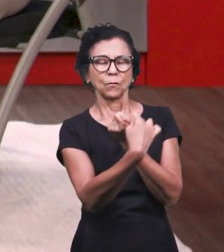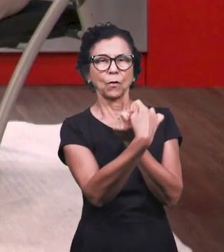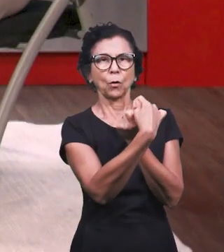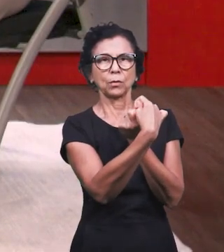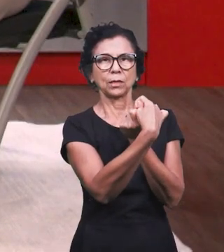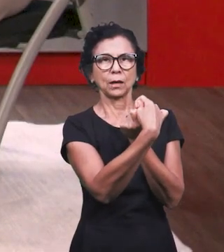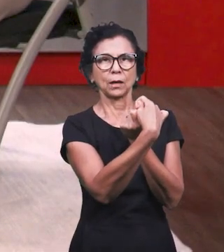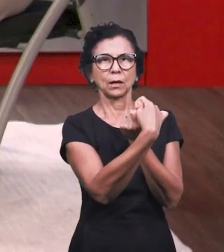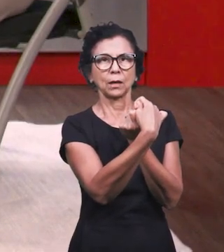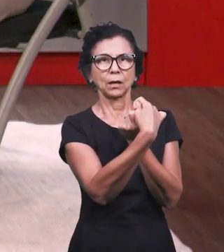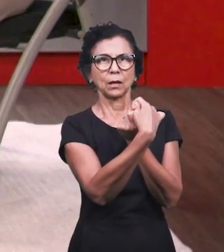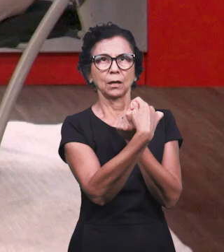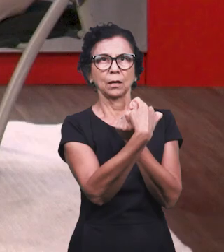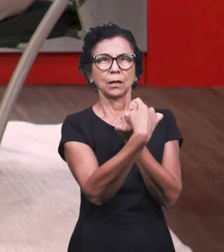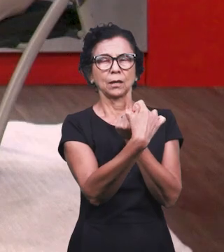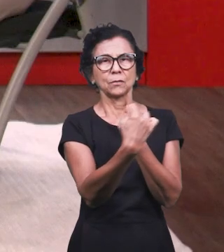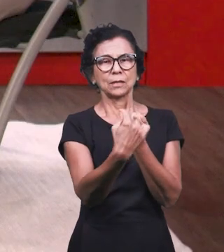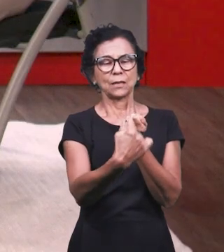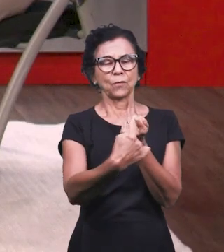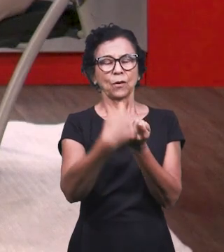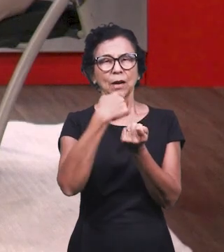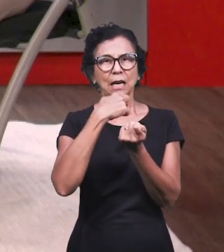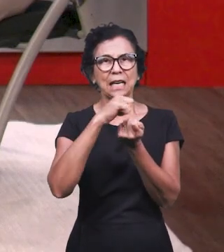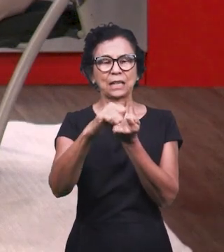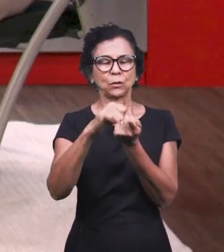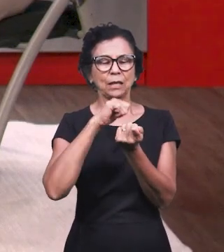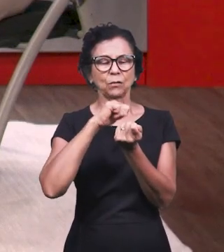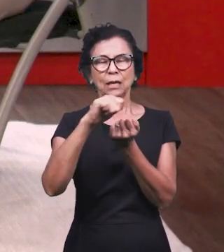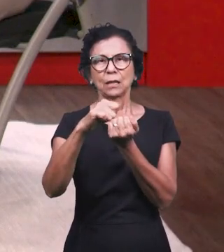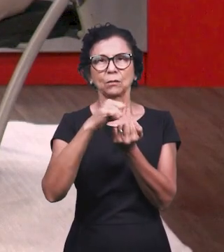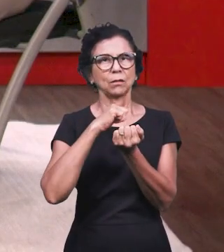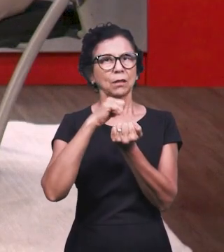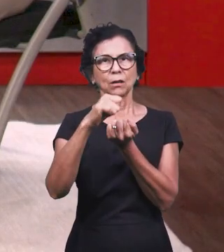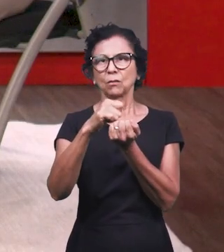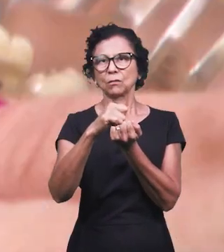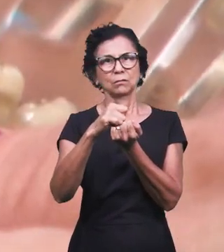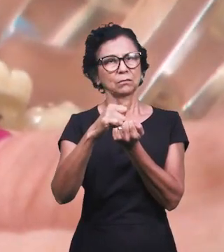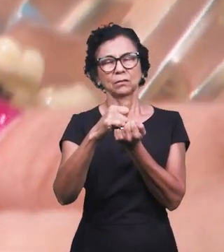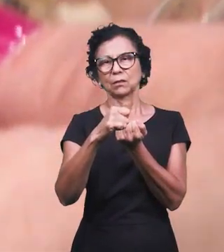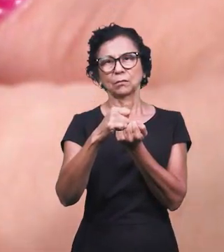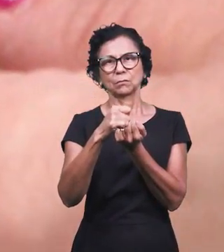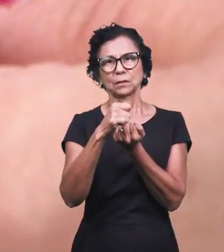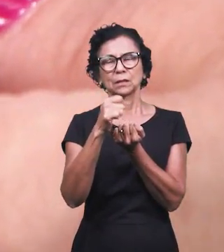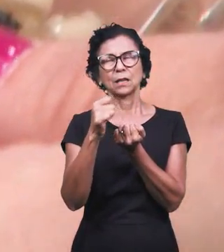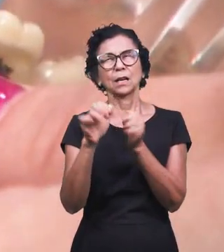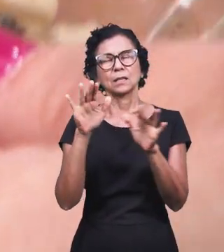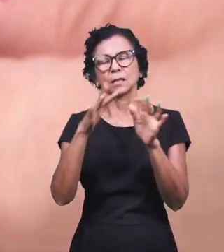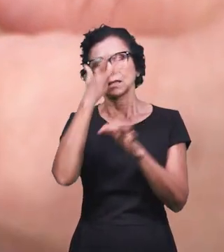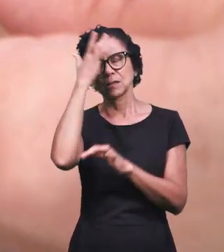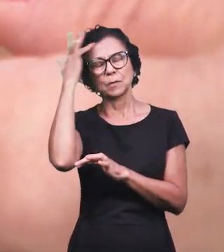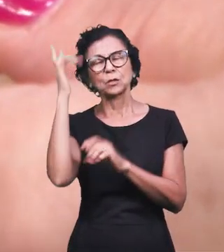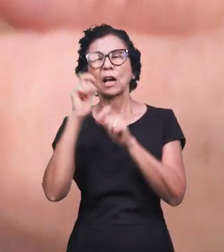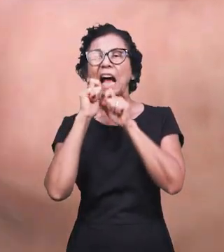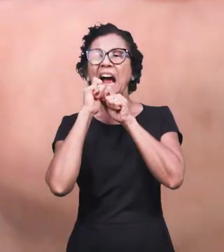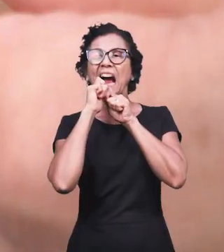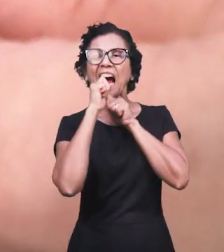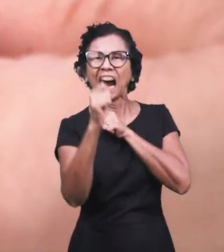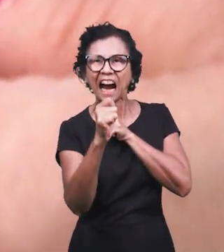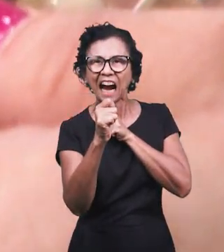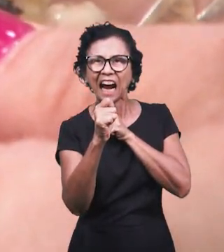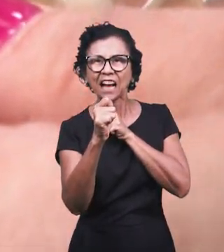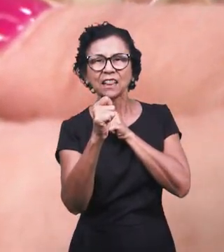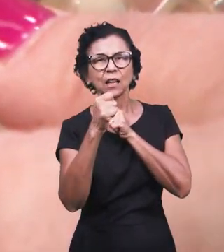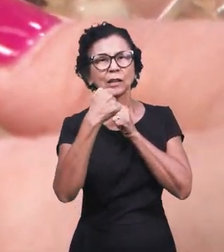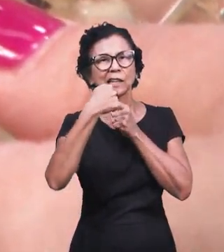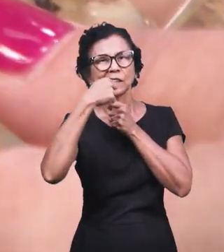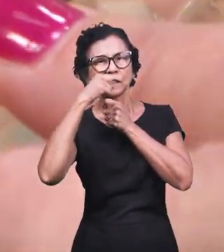Então você tem que fazer esse C, contornando um dente, contornando o outro, ao invés de só passar reto, que as pessoas só querem fazer isso Aham, aqui. isso. Entendeu?